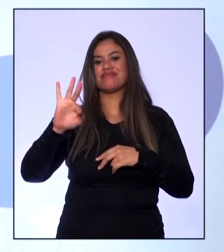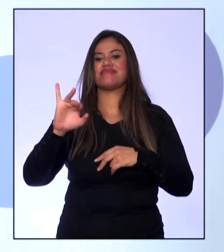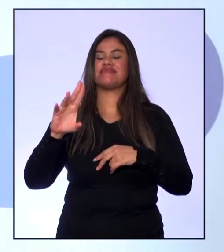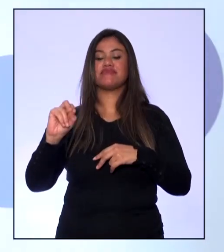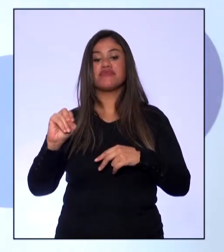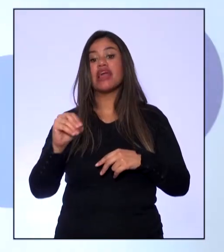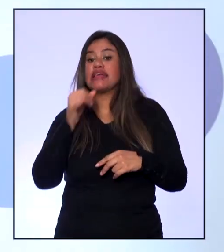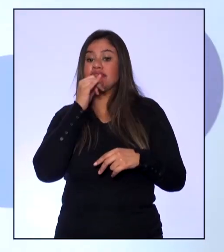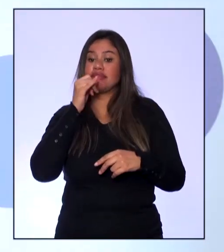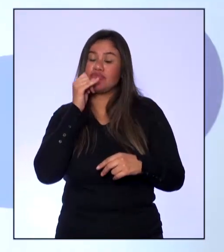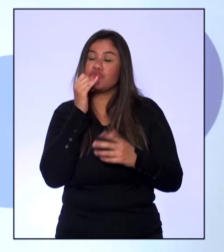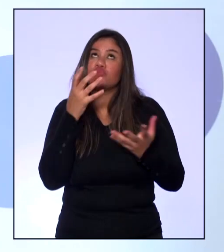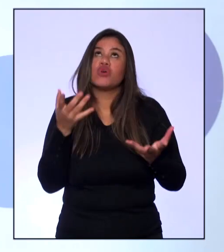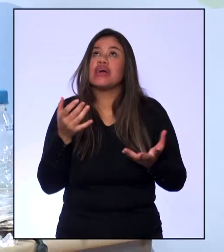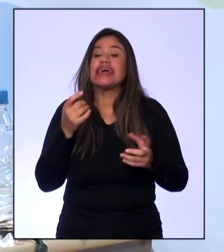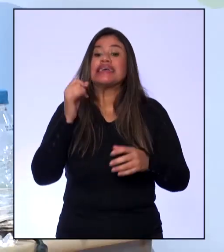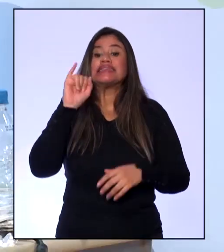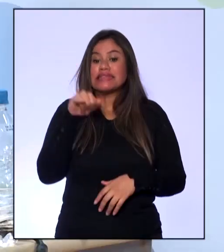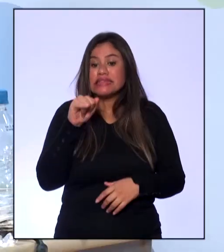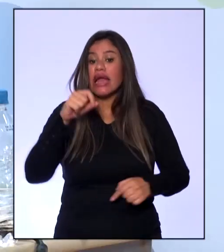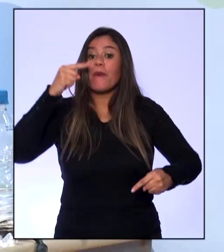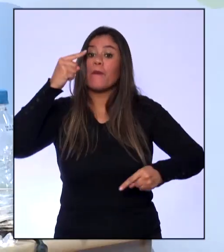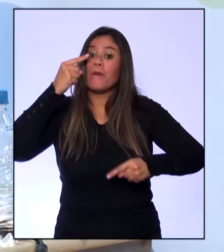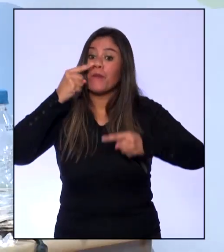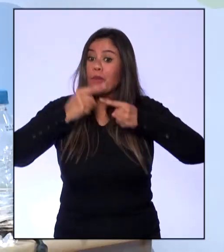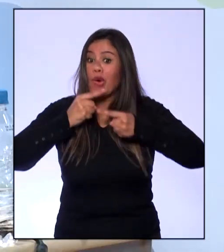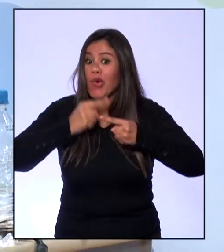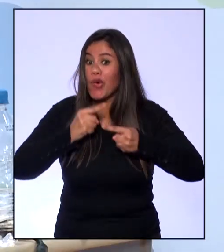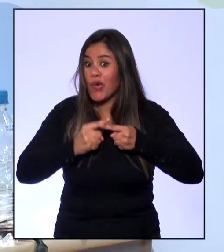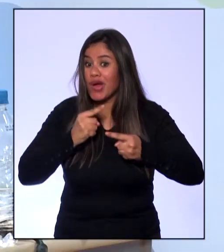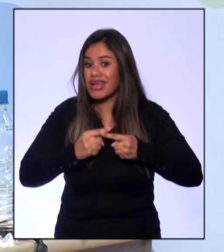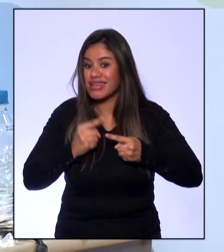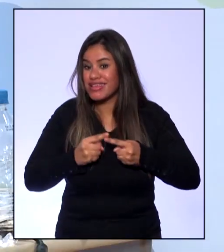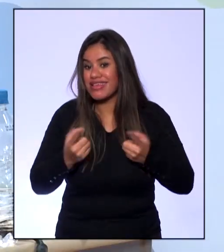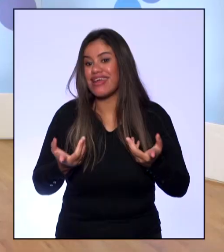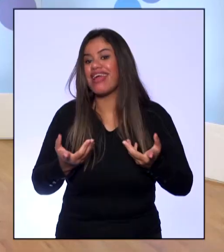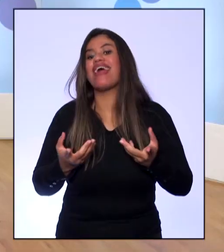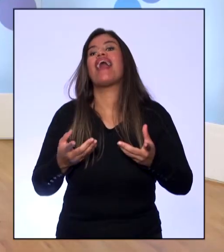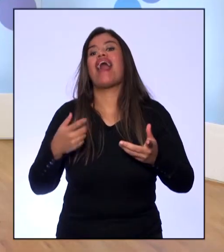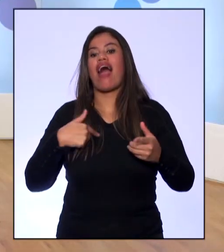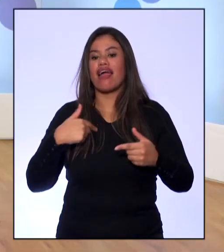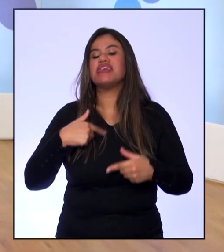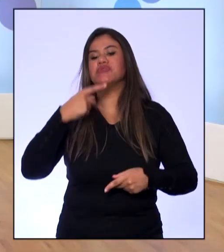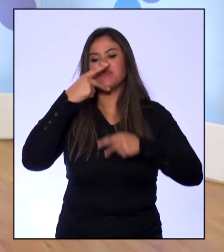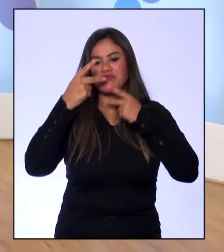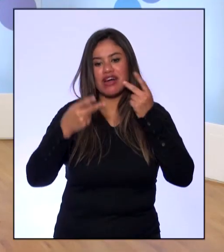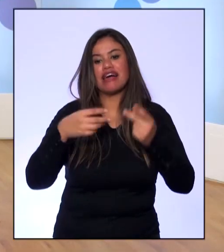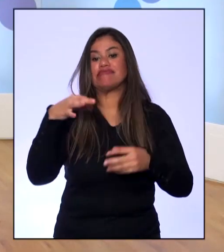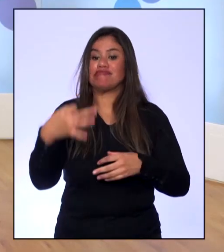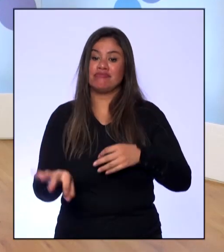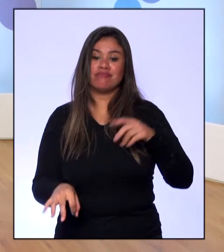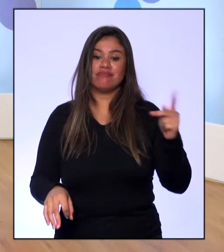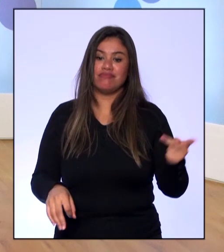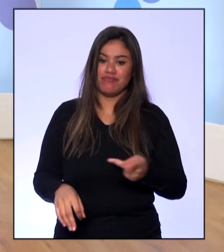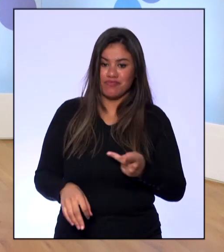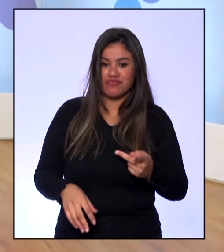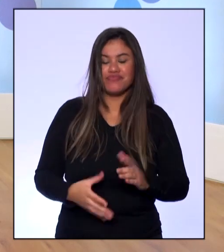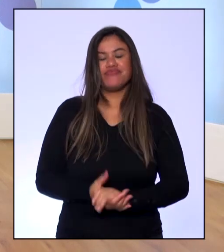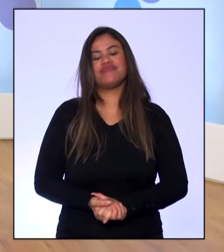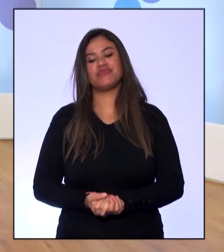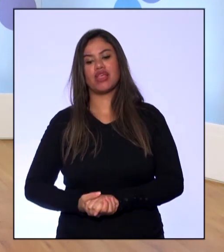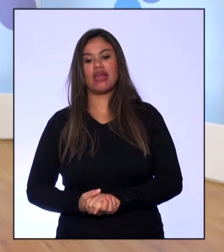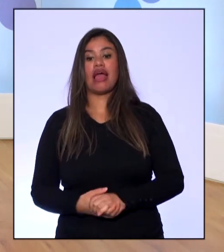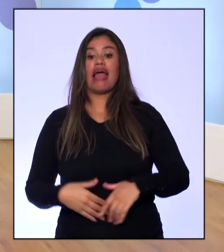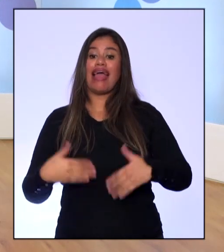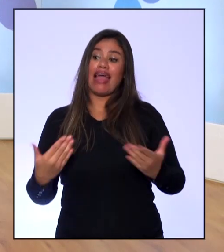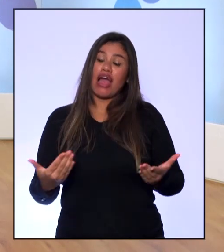justificativa, sim, né? Isso, Claro. É isso que a gente sempre fala, professor de língua portuguesa. Então, qual que está menos errado, mais coerente com Isso, a mais coerente com a explicação